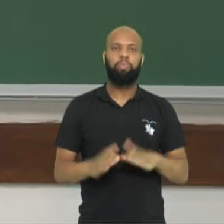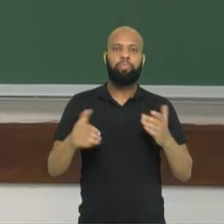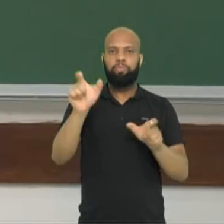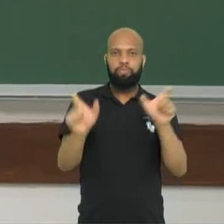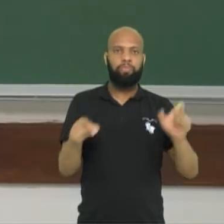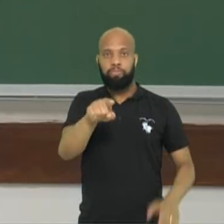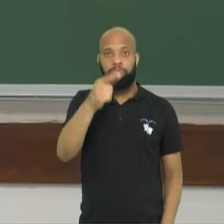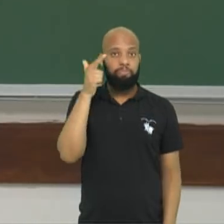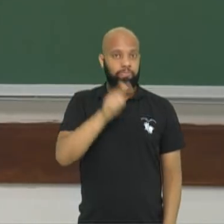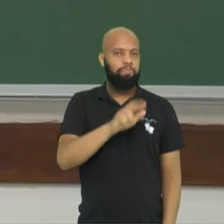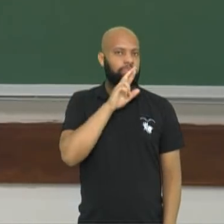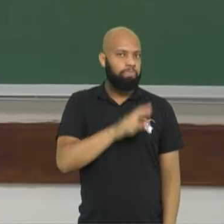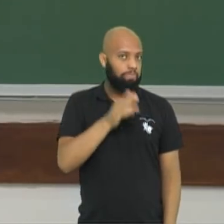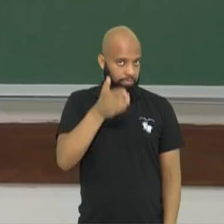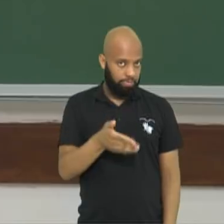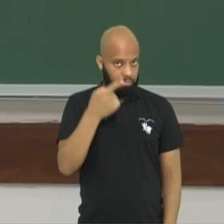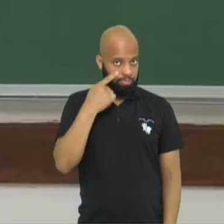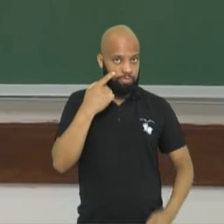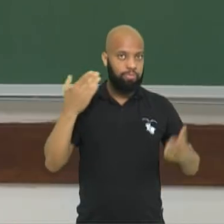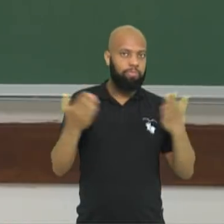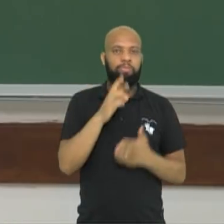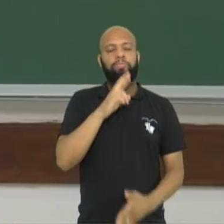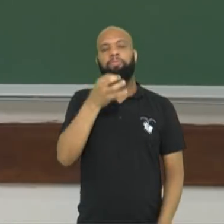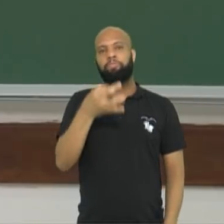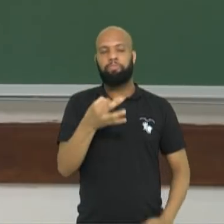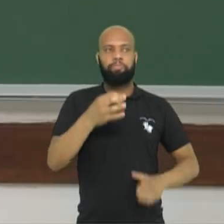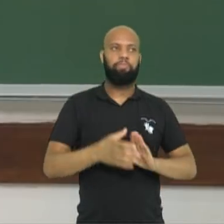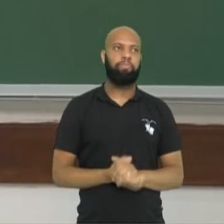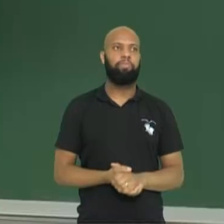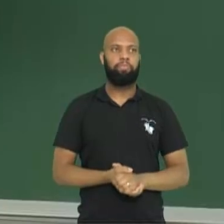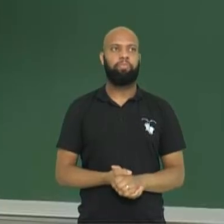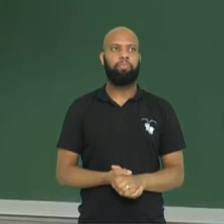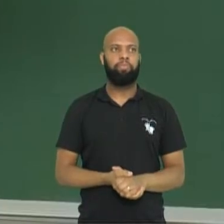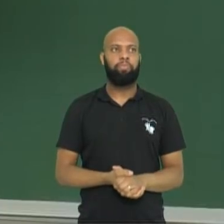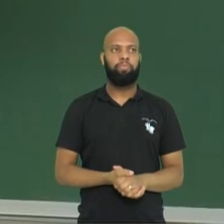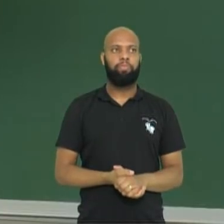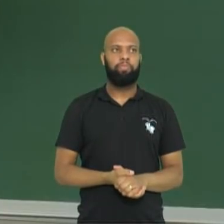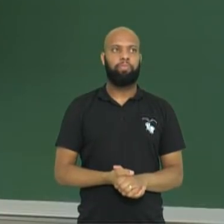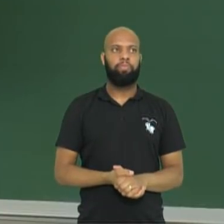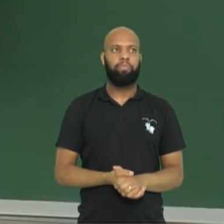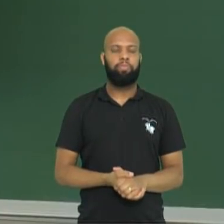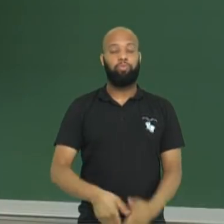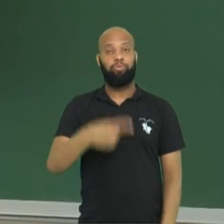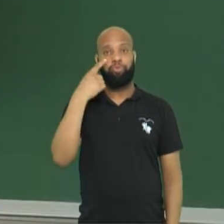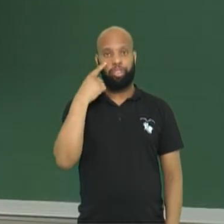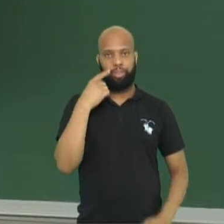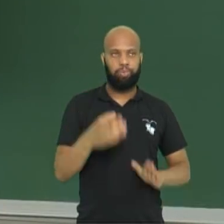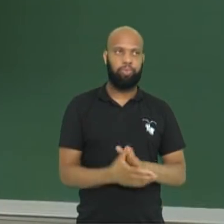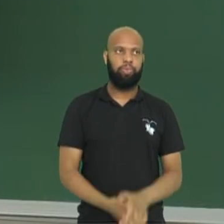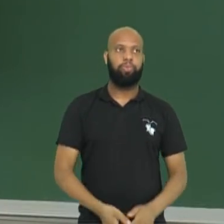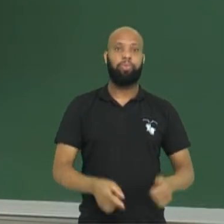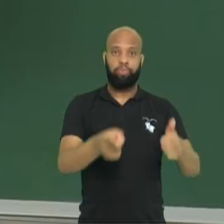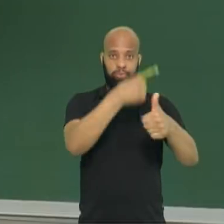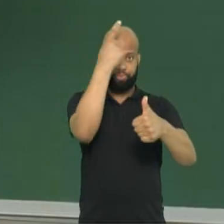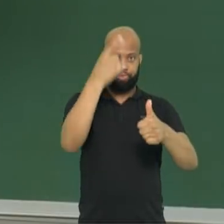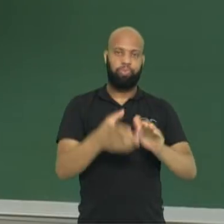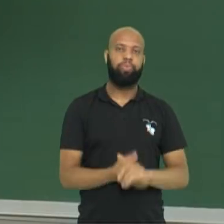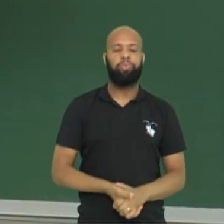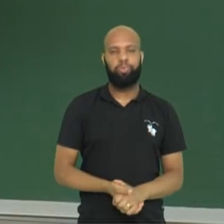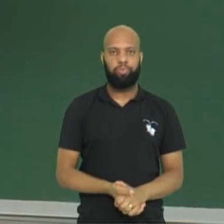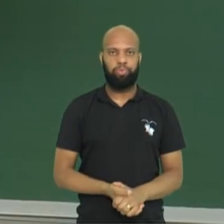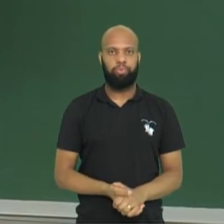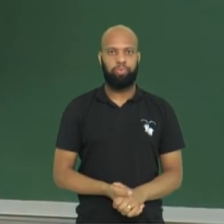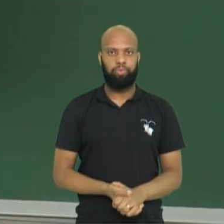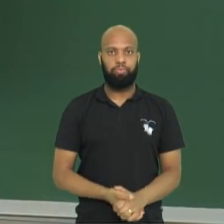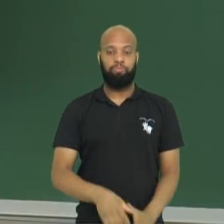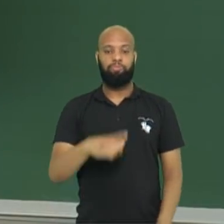E aí, pessoal, conseguiram? Vamos ver então como fica? Então, olha lá, na primeira